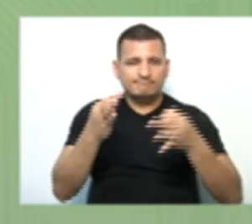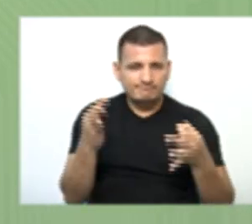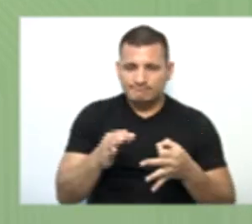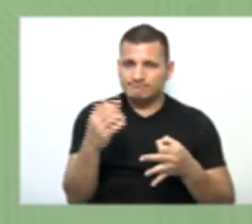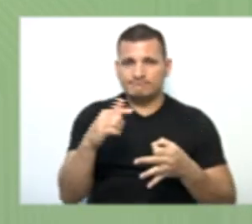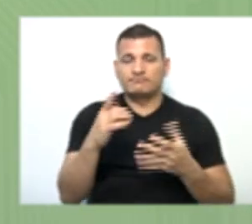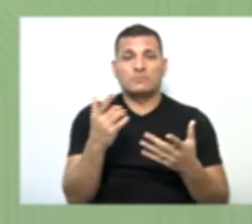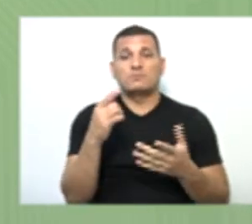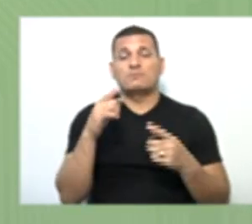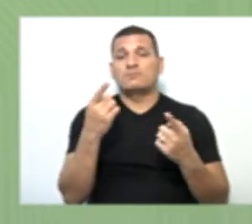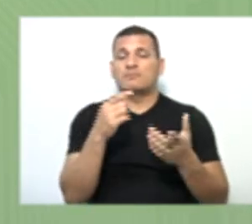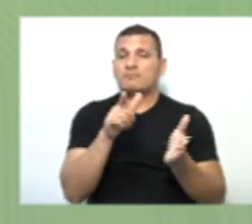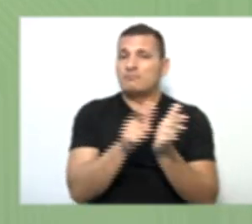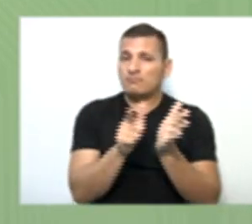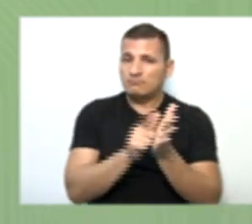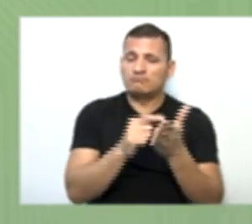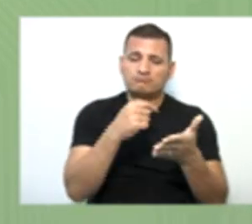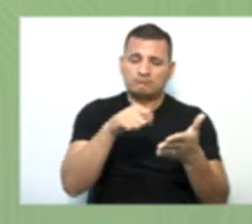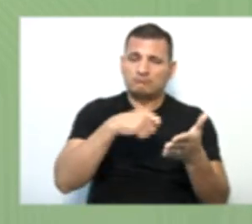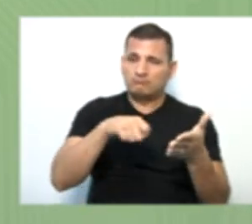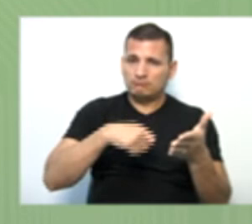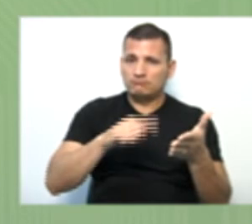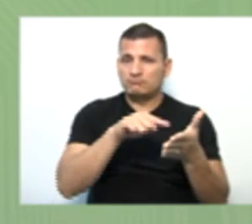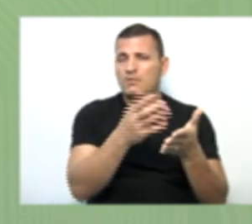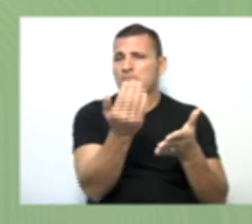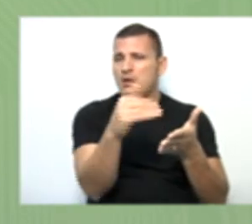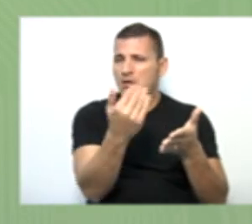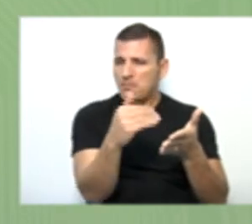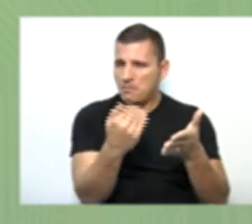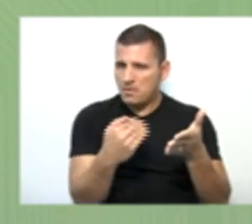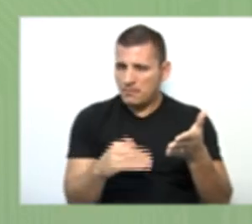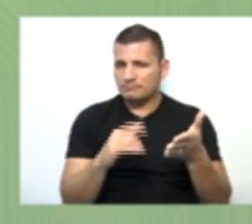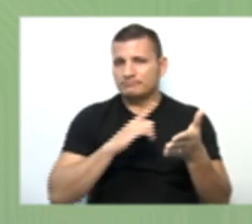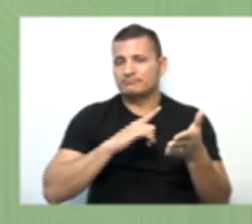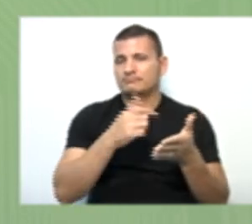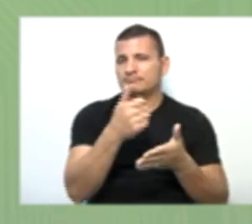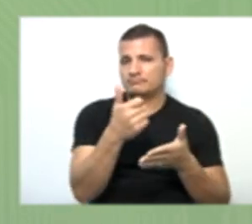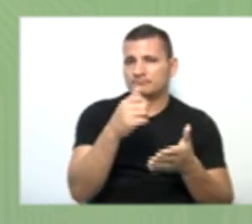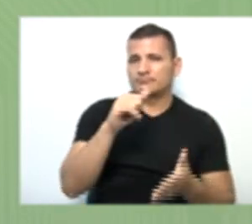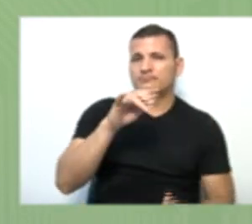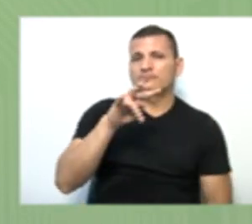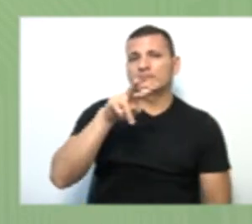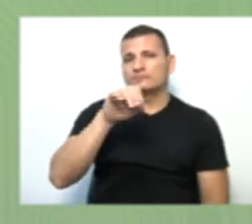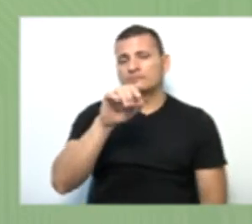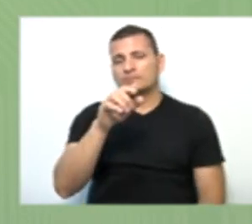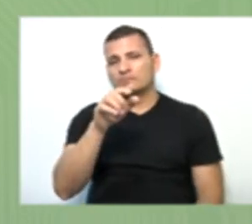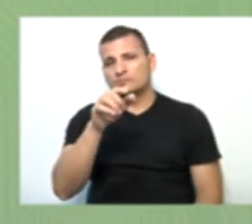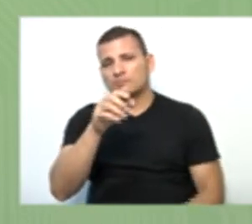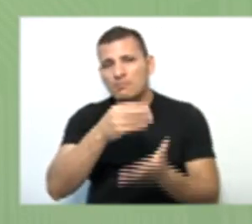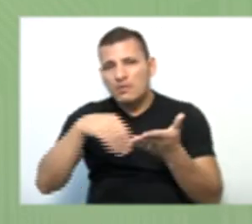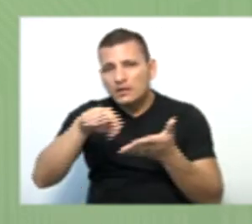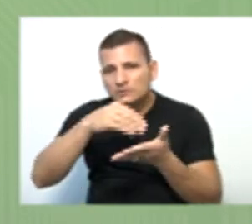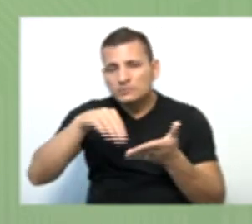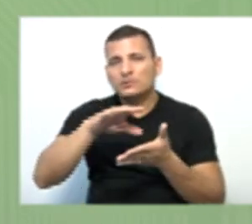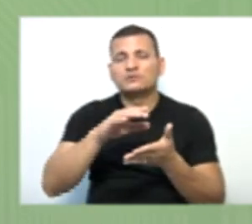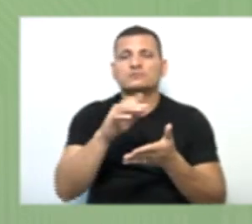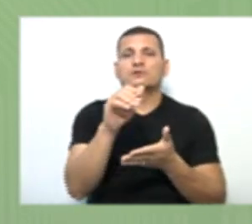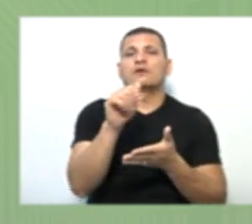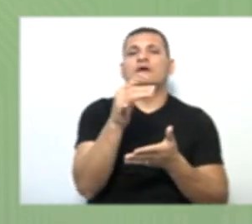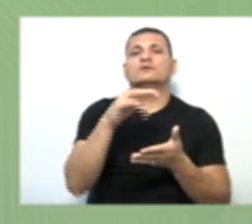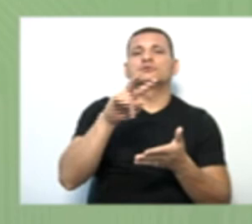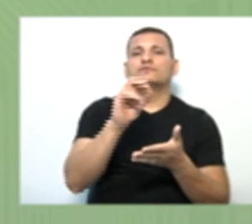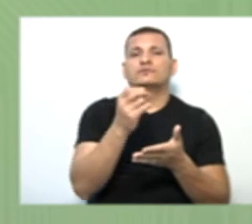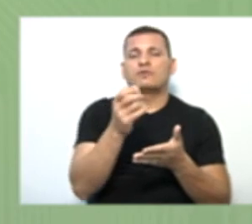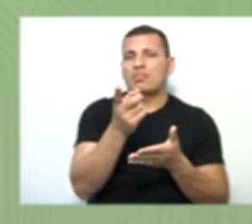mas isso no papel ele vem numa sequência lógica ali, primeiro o ativo circulante e o ativo não circulante. E por que o ativo circulante